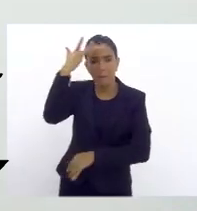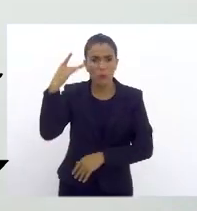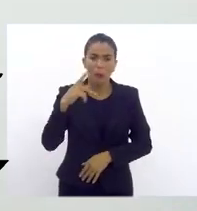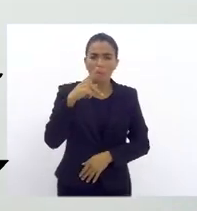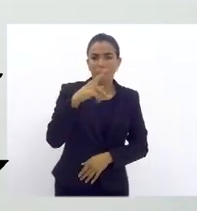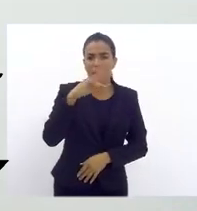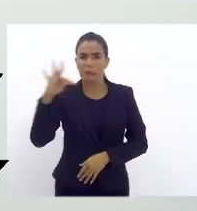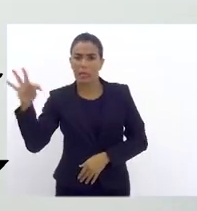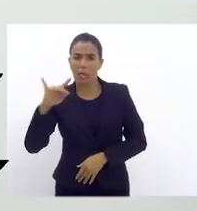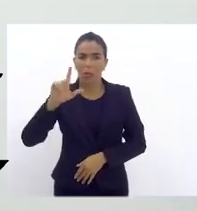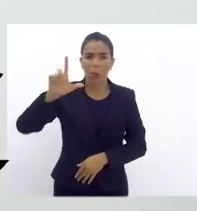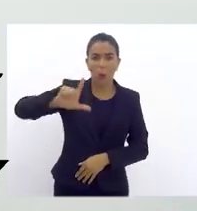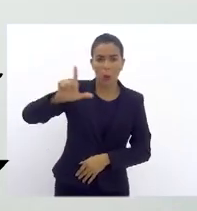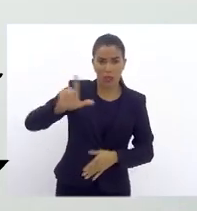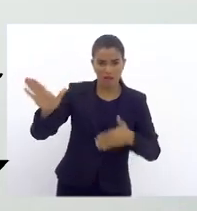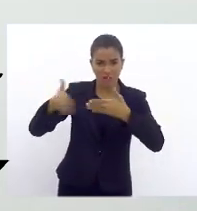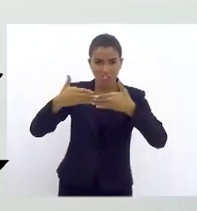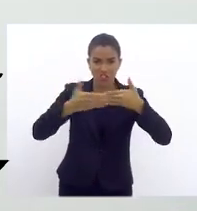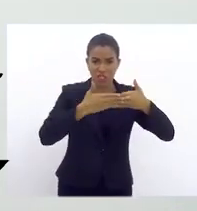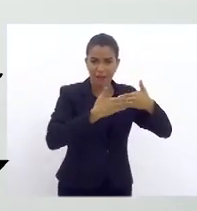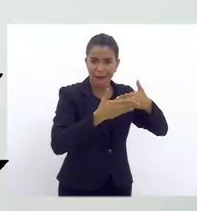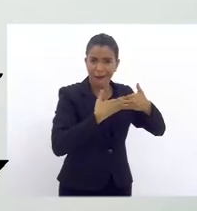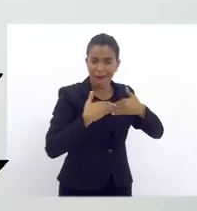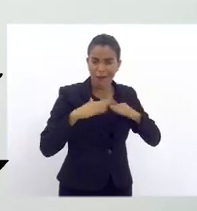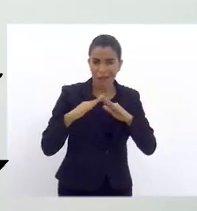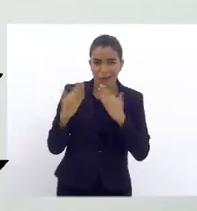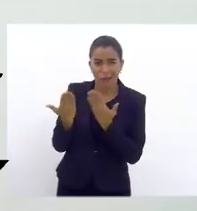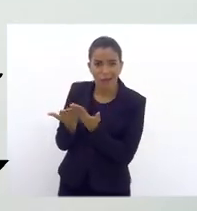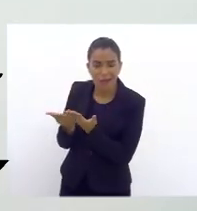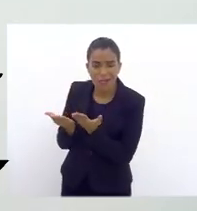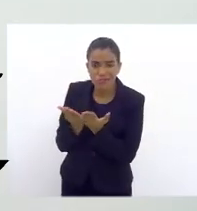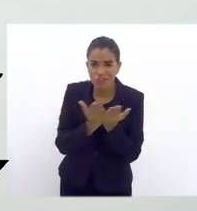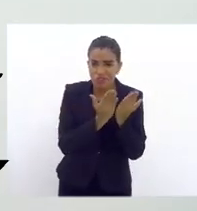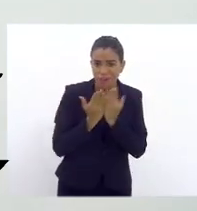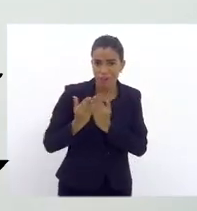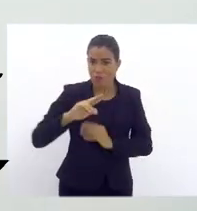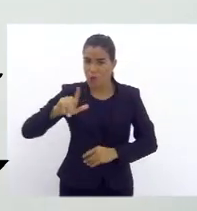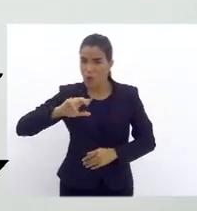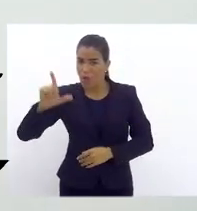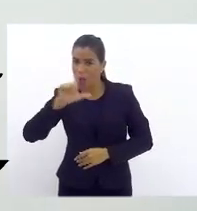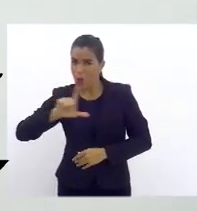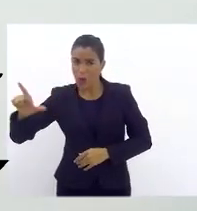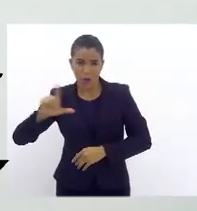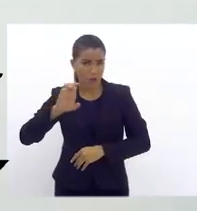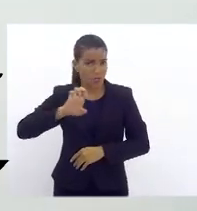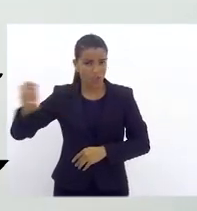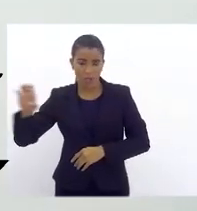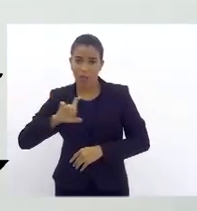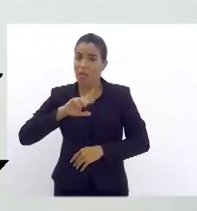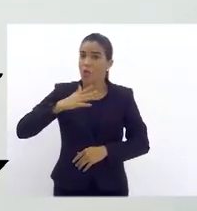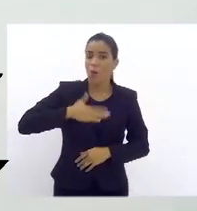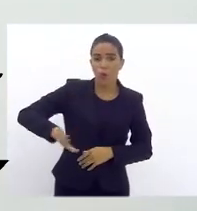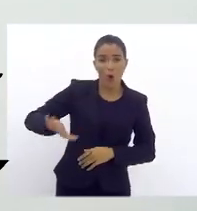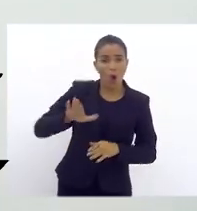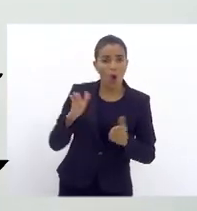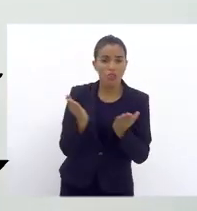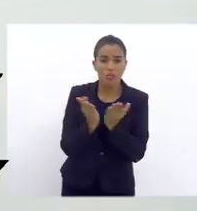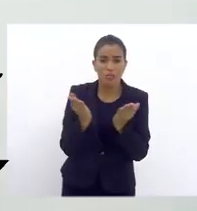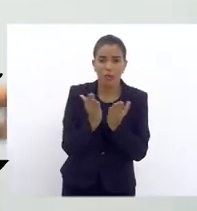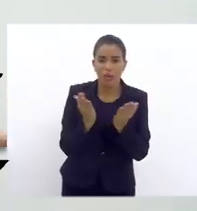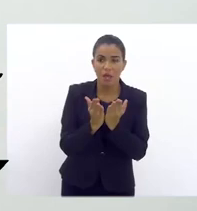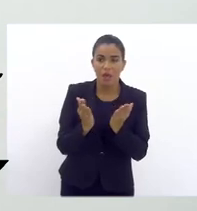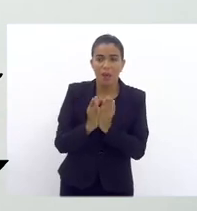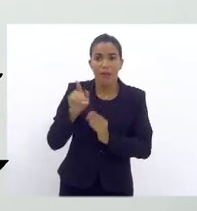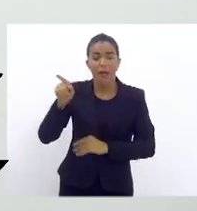PT e Lula quer fechar a igreja e Templo quem não gosta de templo não é lula nem à esquerda quem não gosta de templo é Rabi da